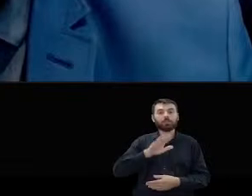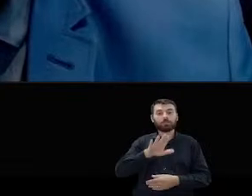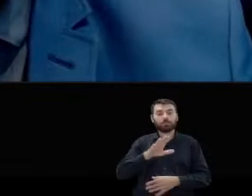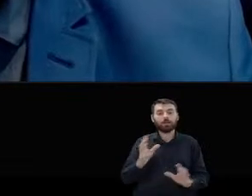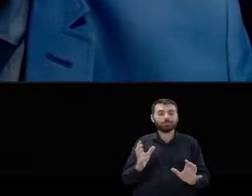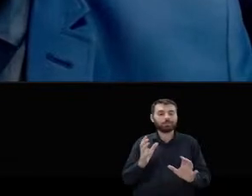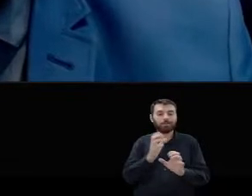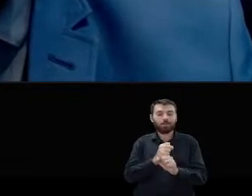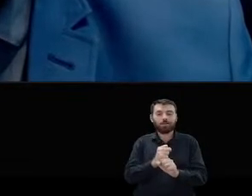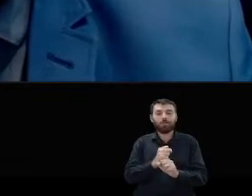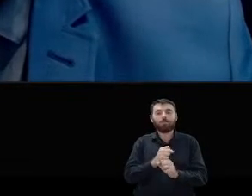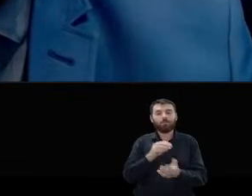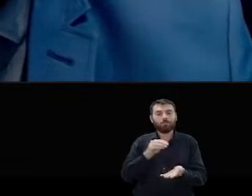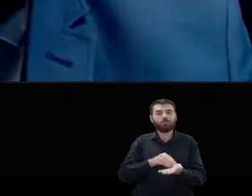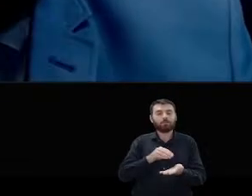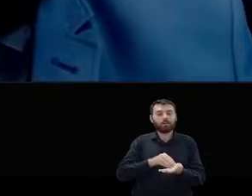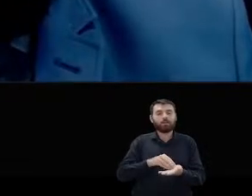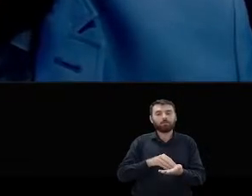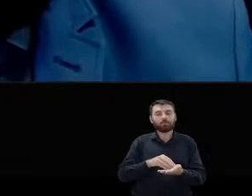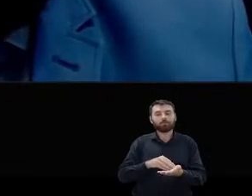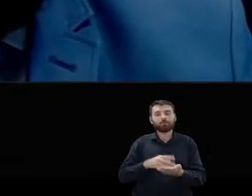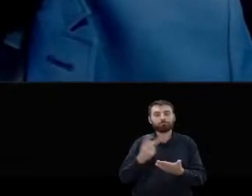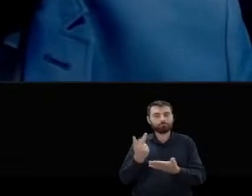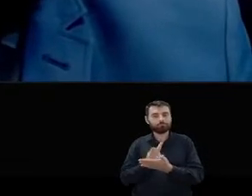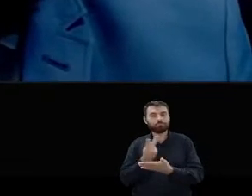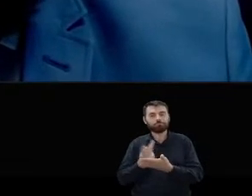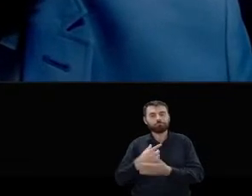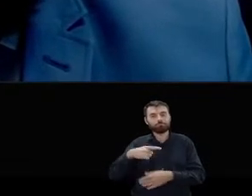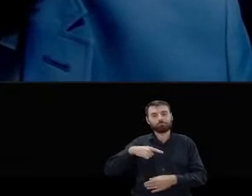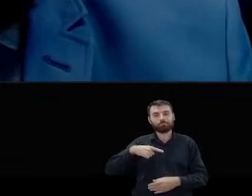apurado sobre a totalidade dos dias de aviso prévio, né?